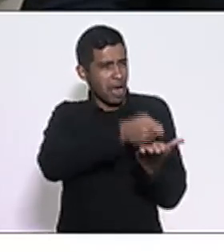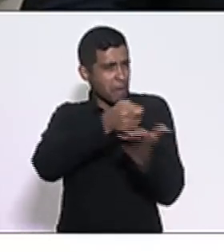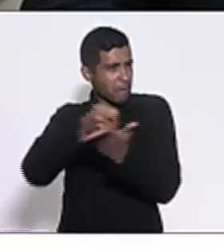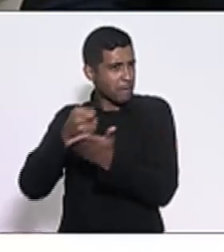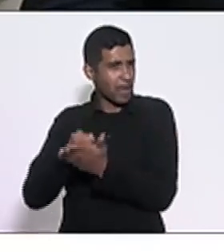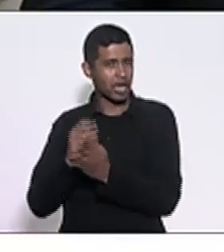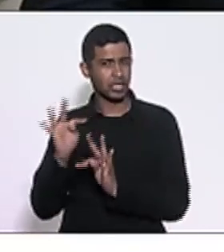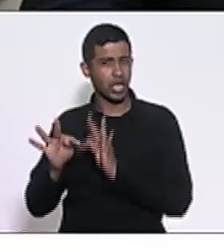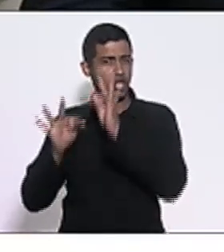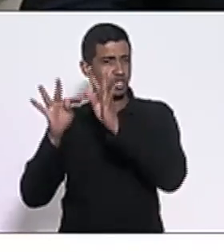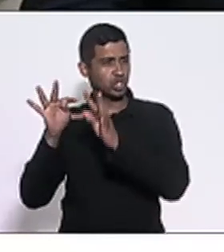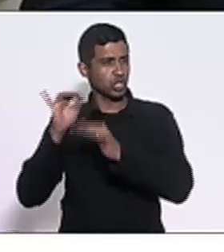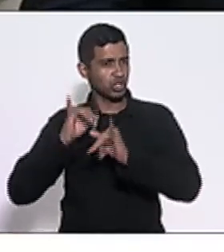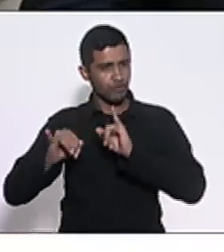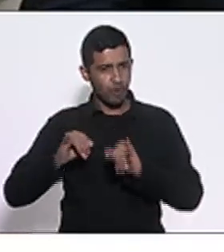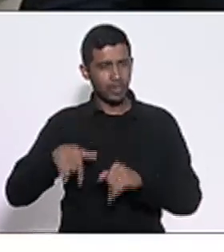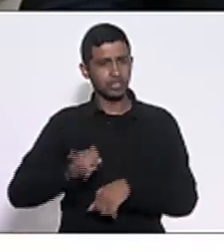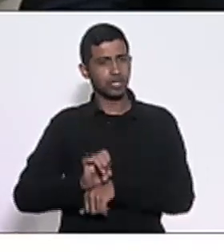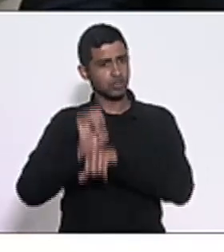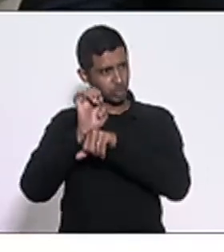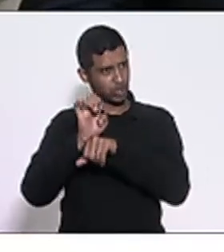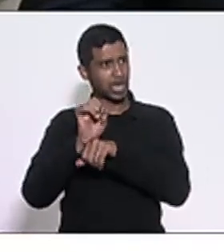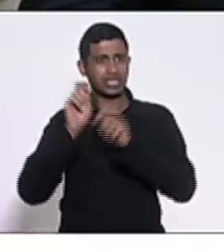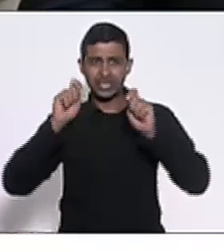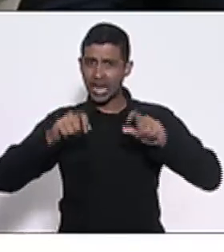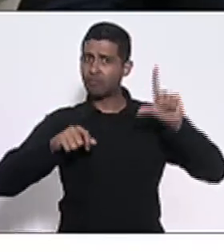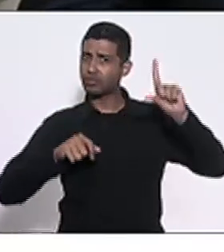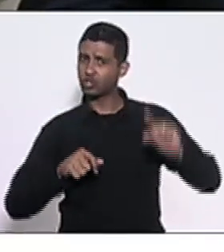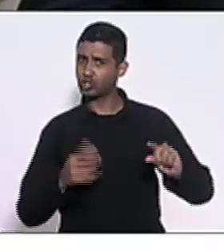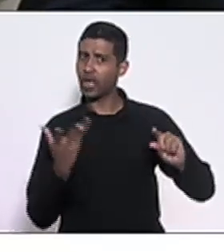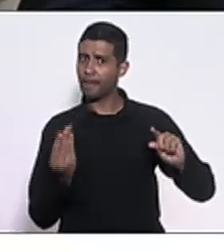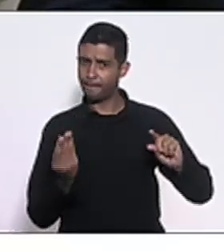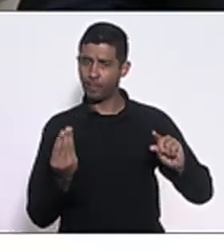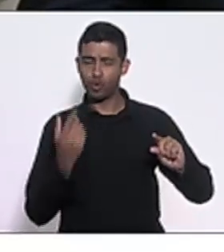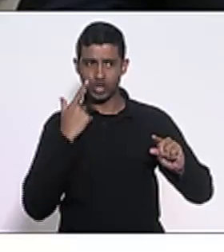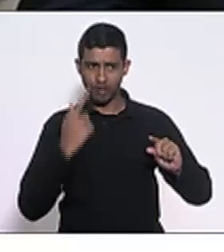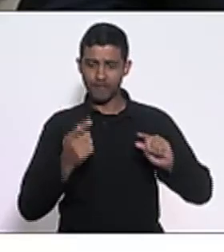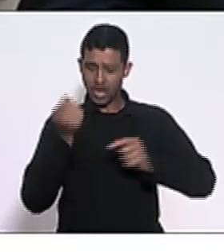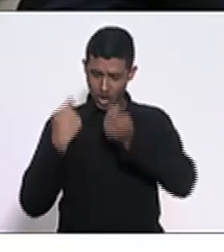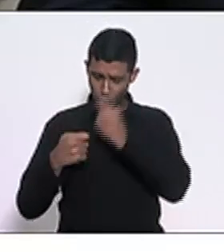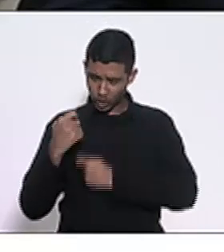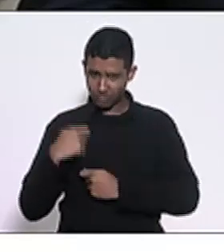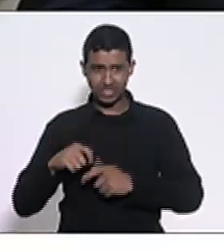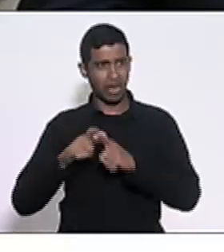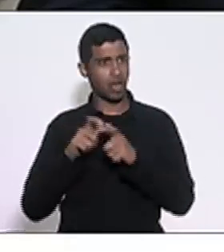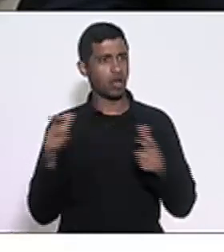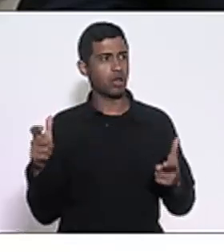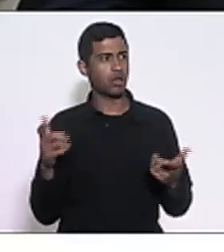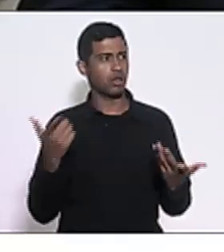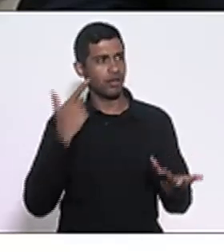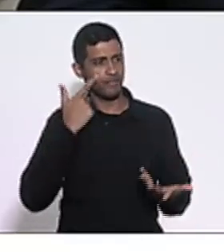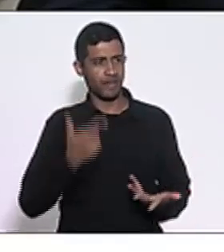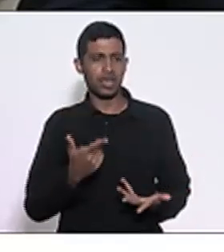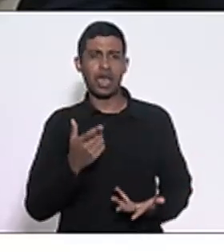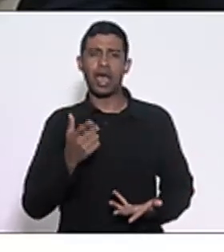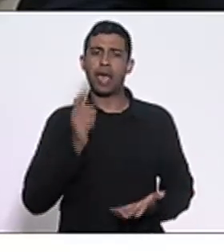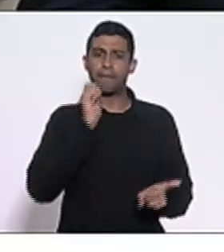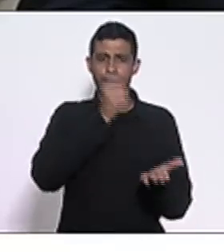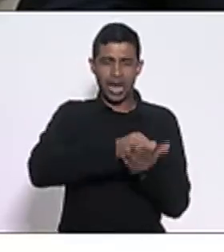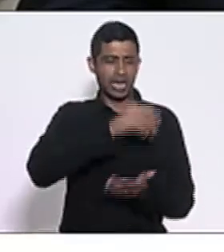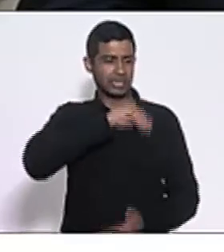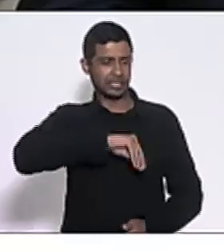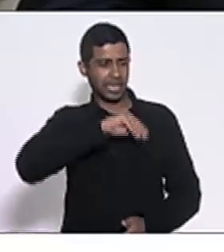que poderia ser reduzido em uma economia enorme. Aí pagar salário decente,